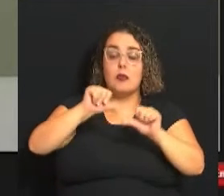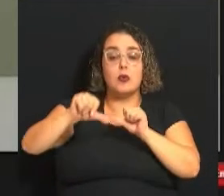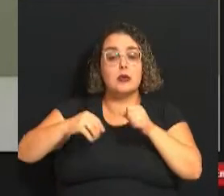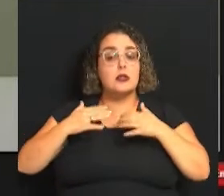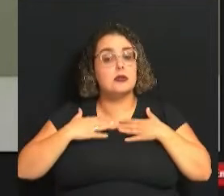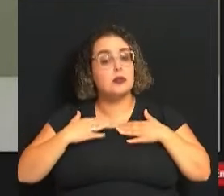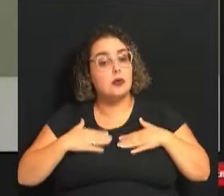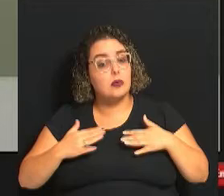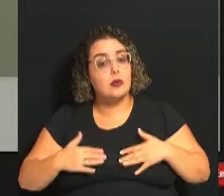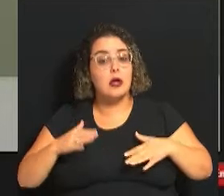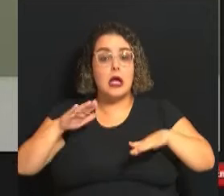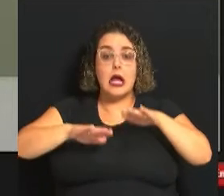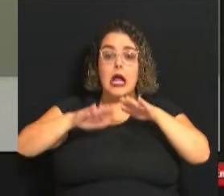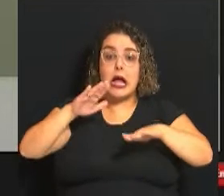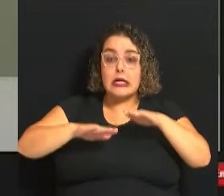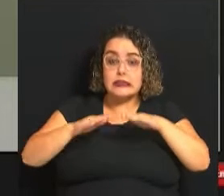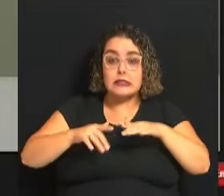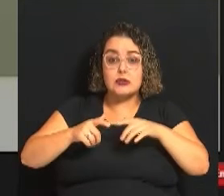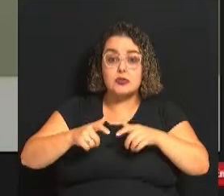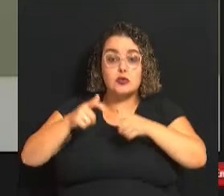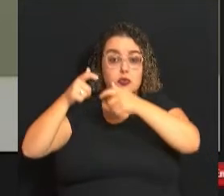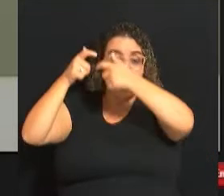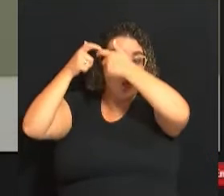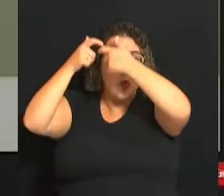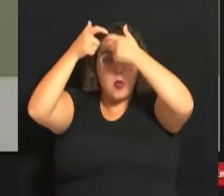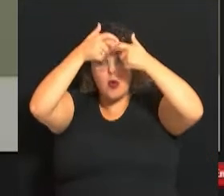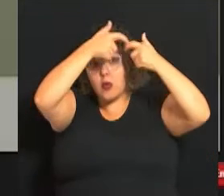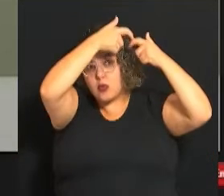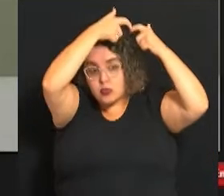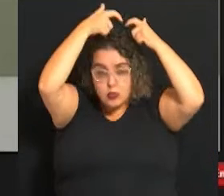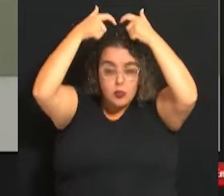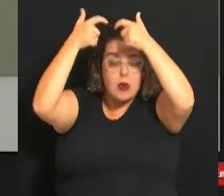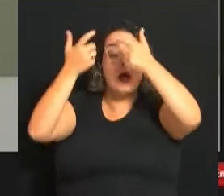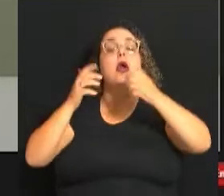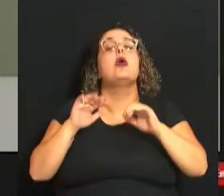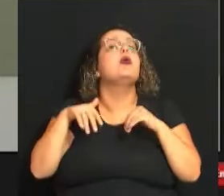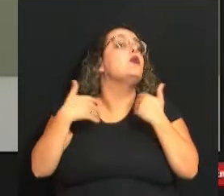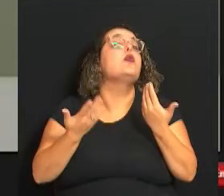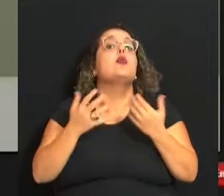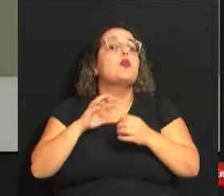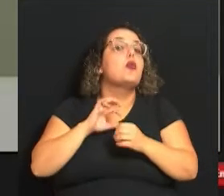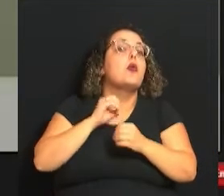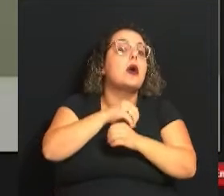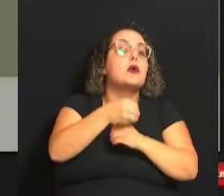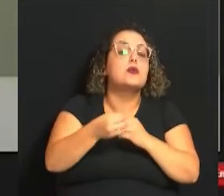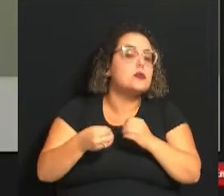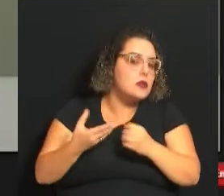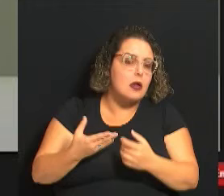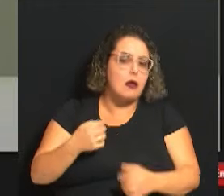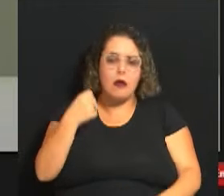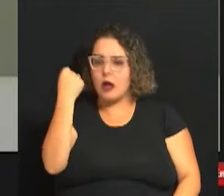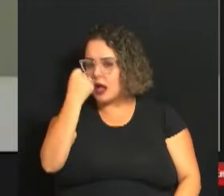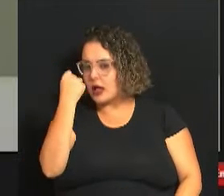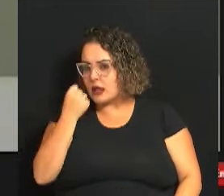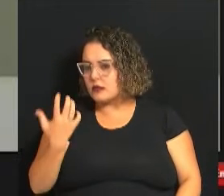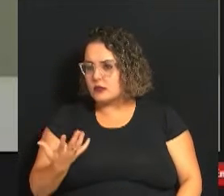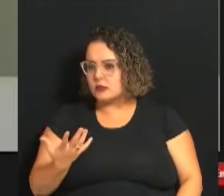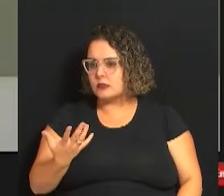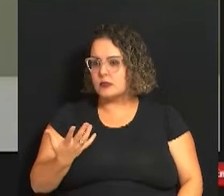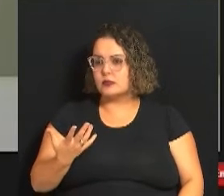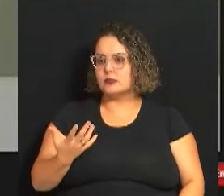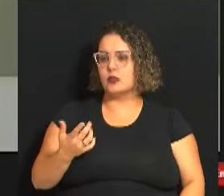do local e do tipo de célula acometido e da agressividade do tumor. Então, aqueles